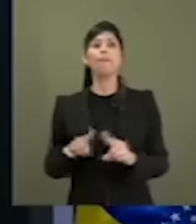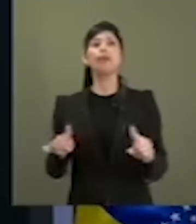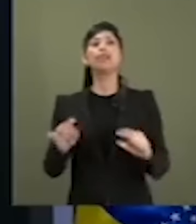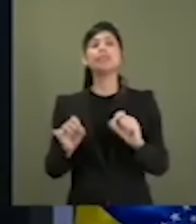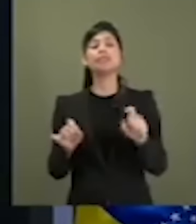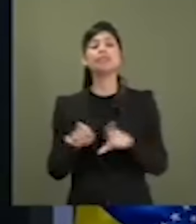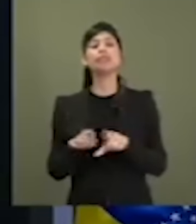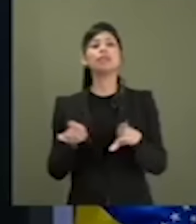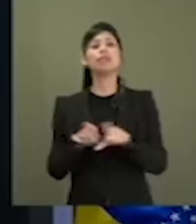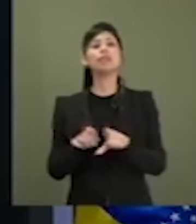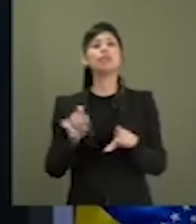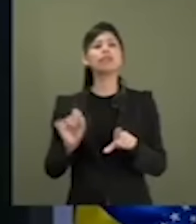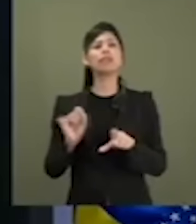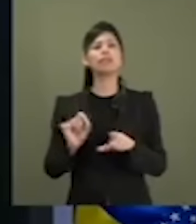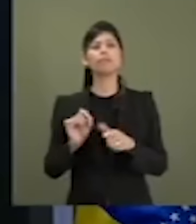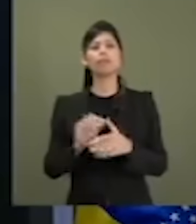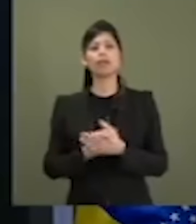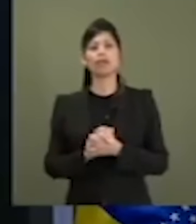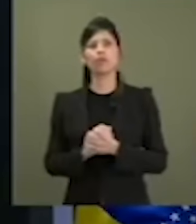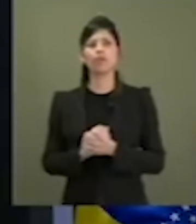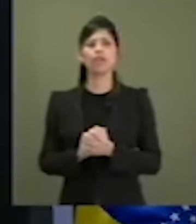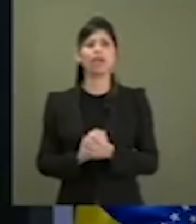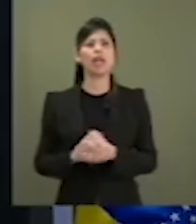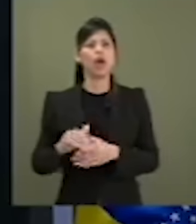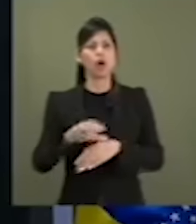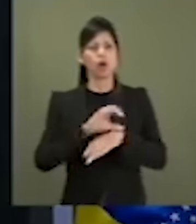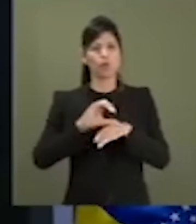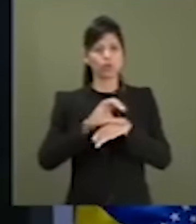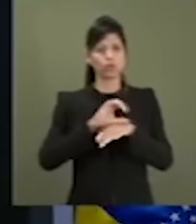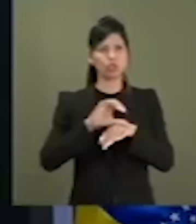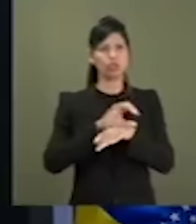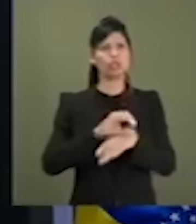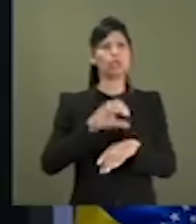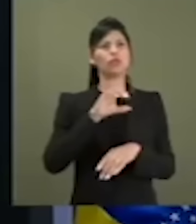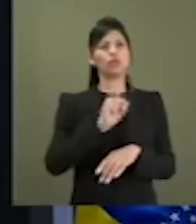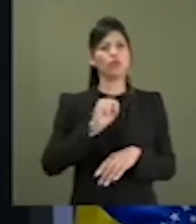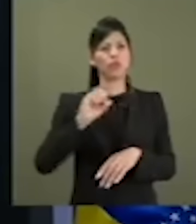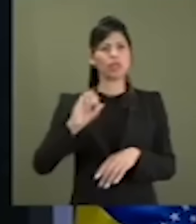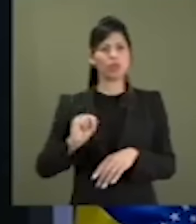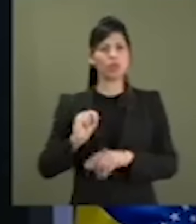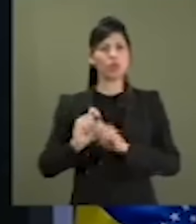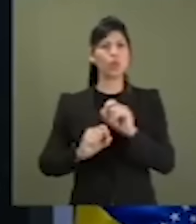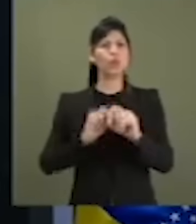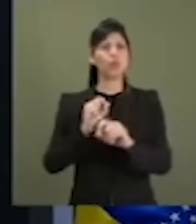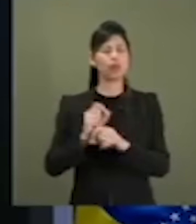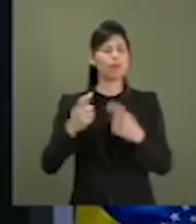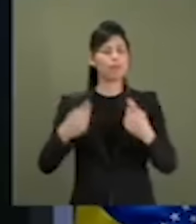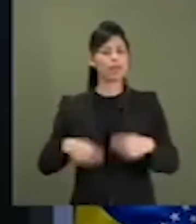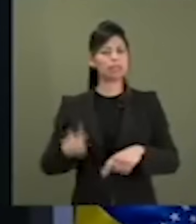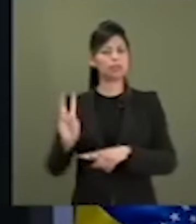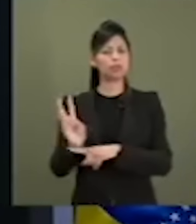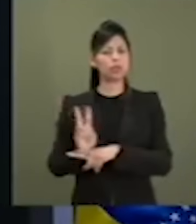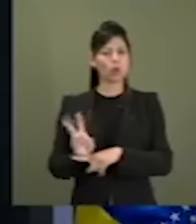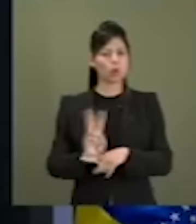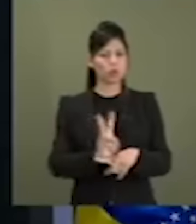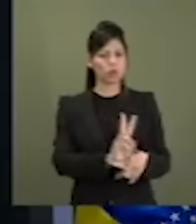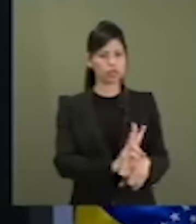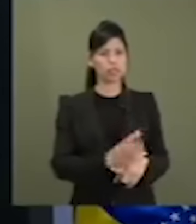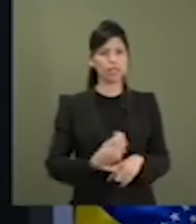determinação desde a Constituição de 88 quanto à necessidade de proteção da vida.